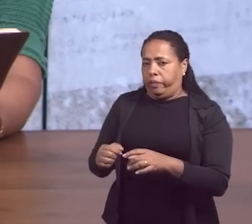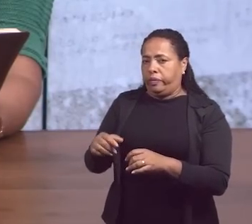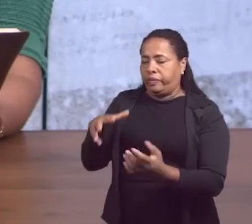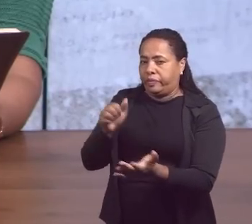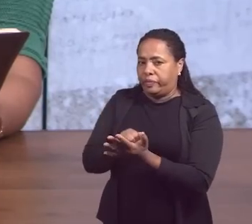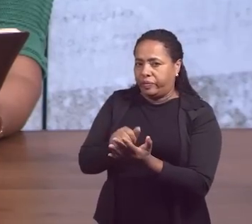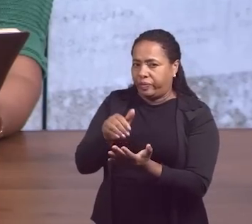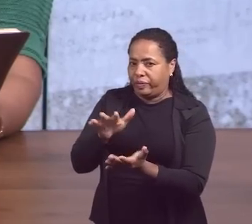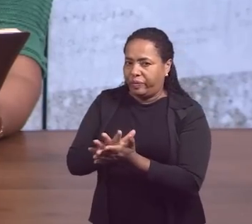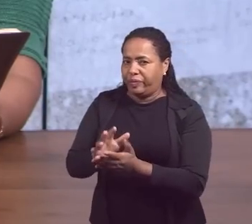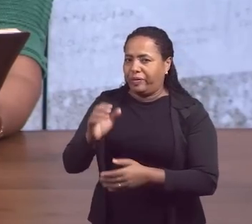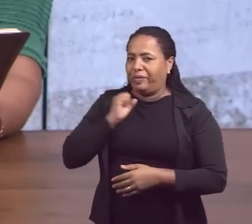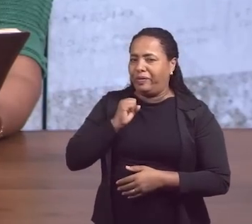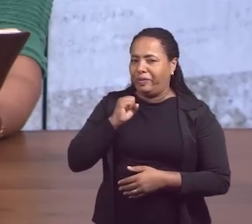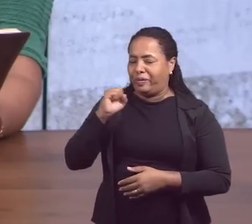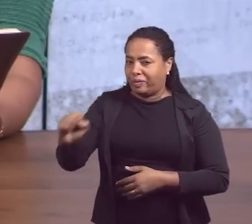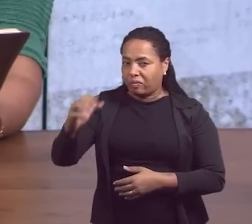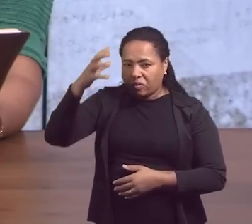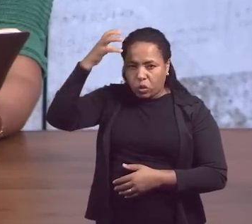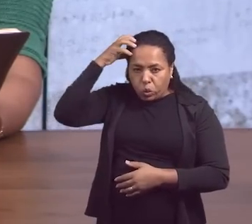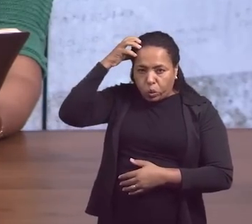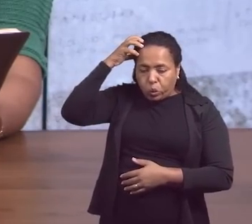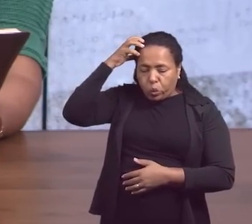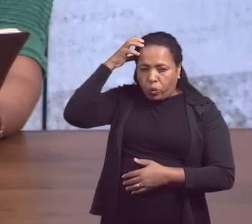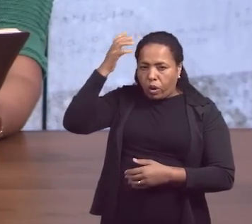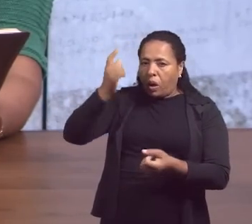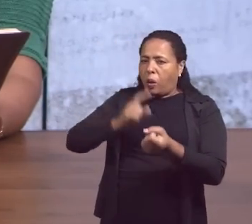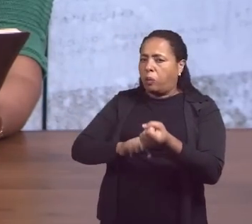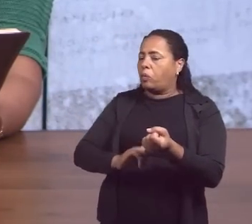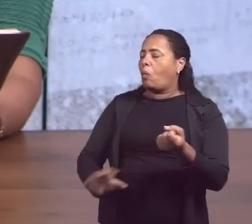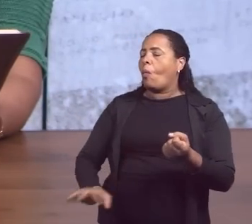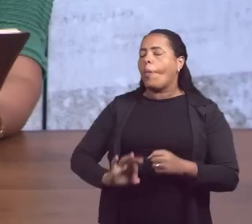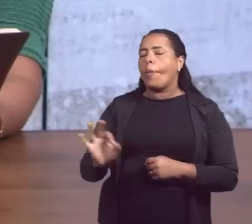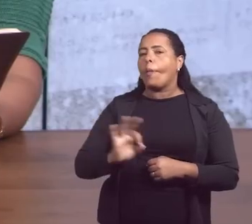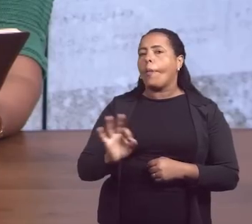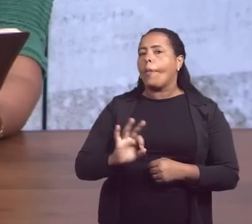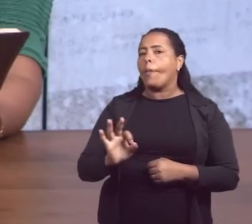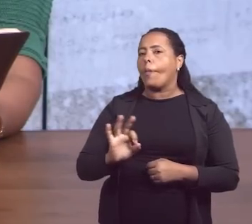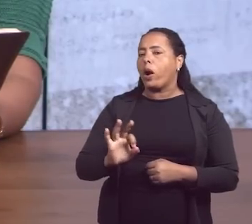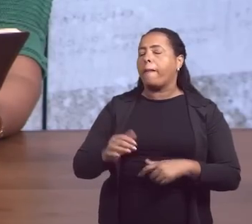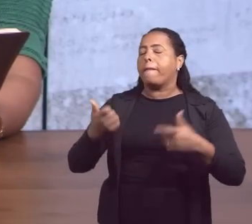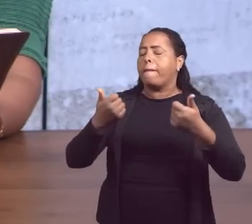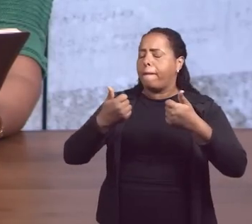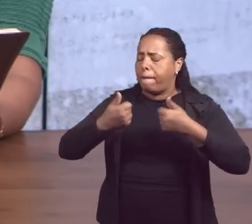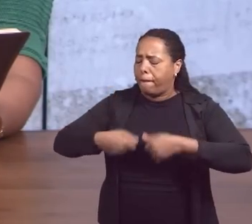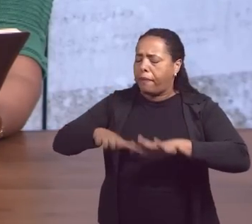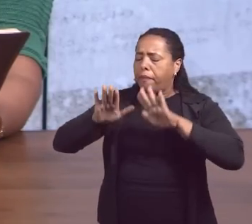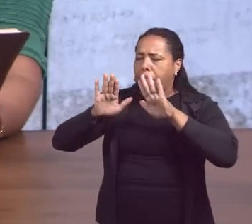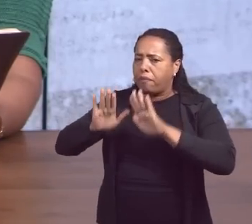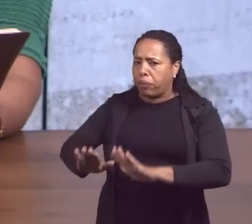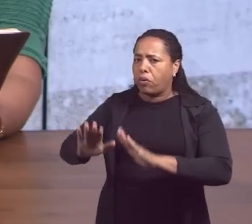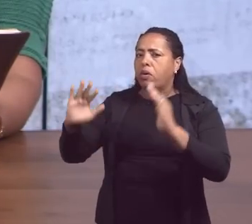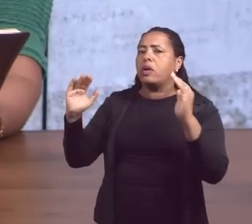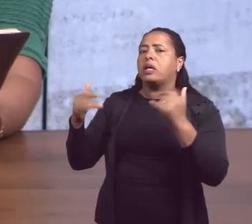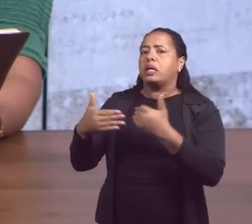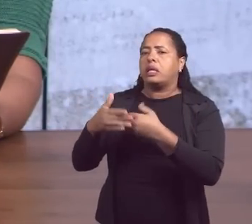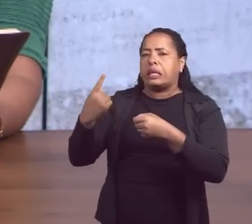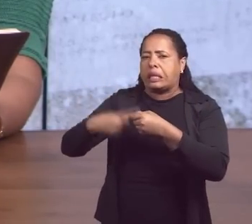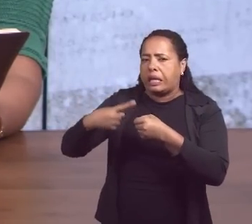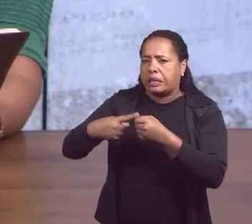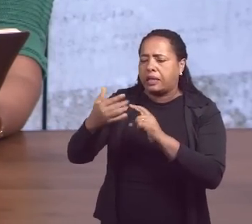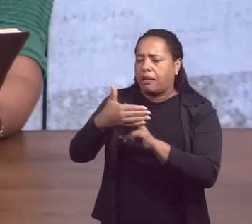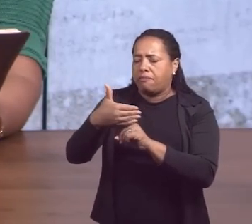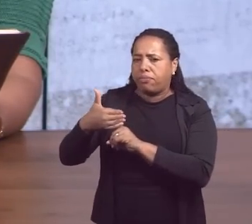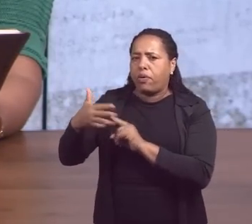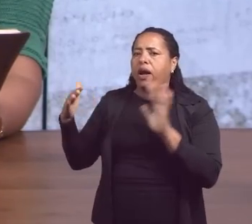homicida, não será culpado do sangue, pois deve ficar na cidade do seu refúgio até